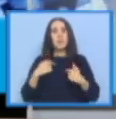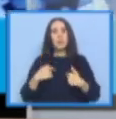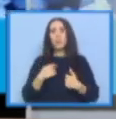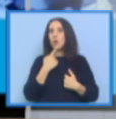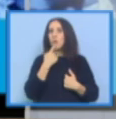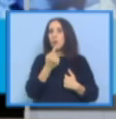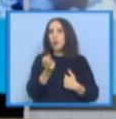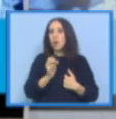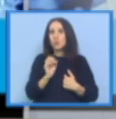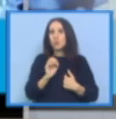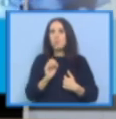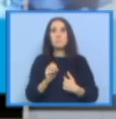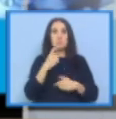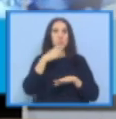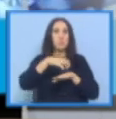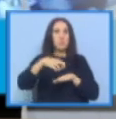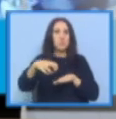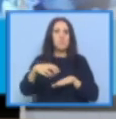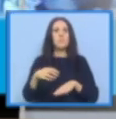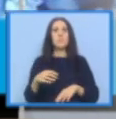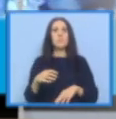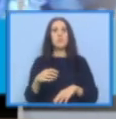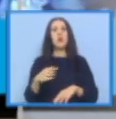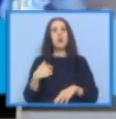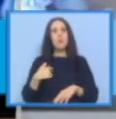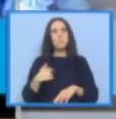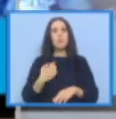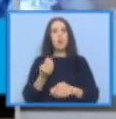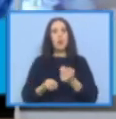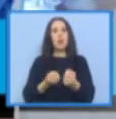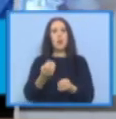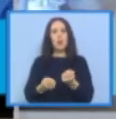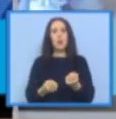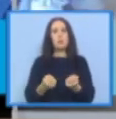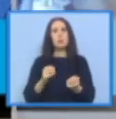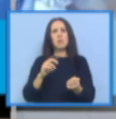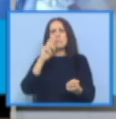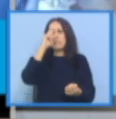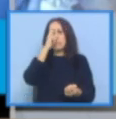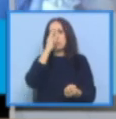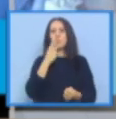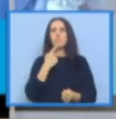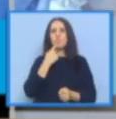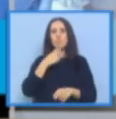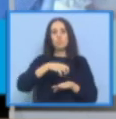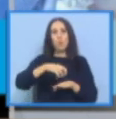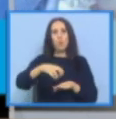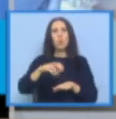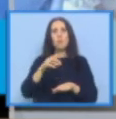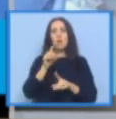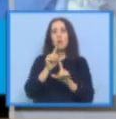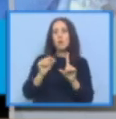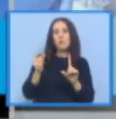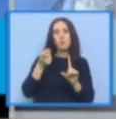enunciar as pedras, sei que as piso. Duramente, são pedras e não são